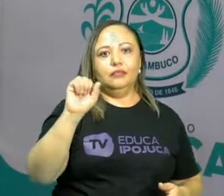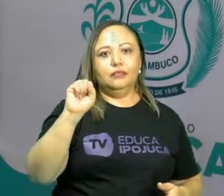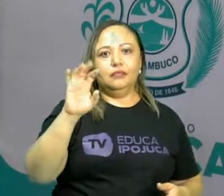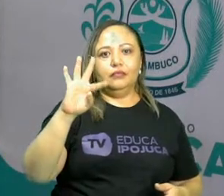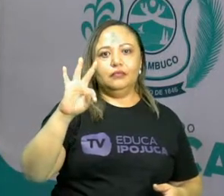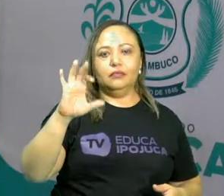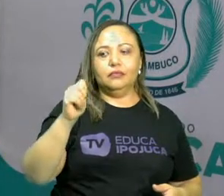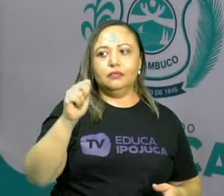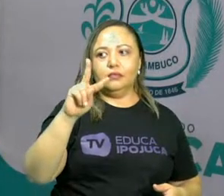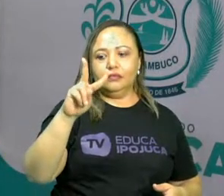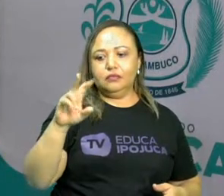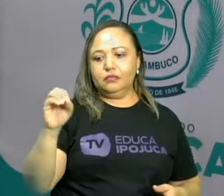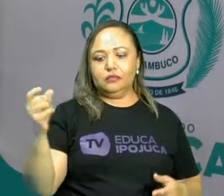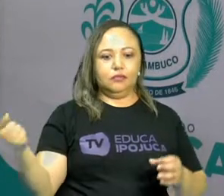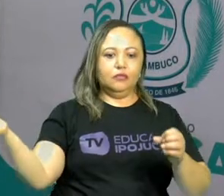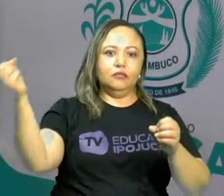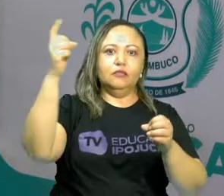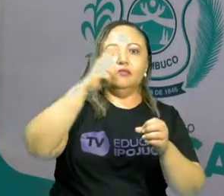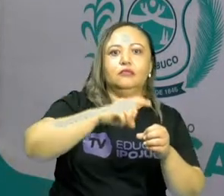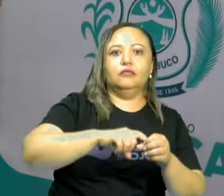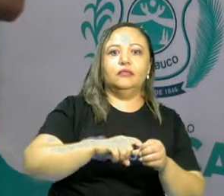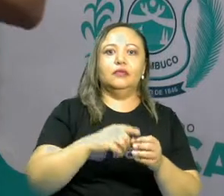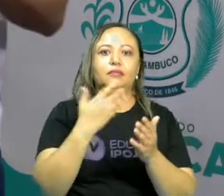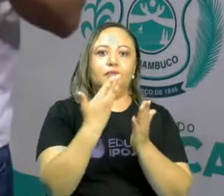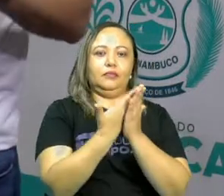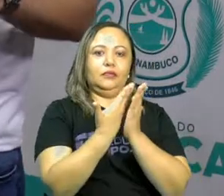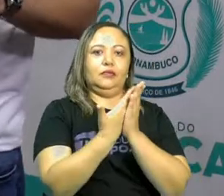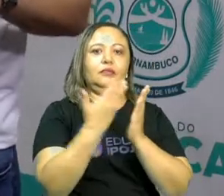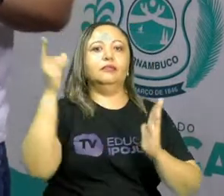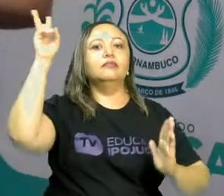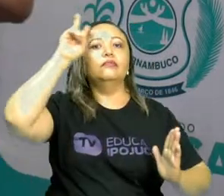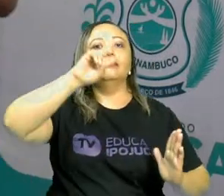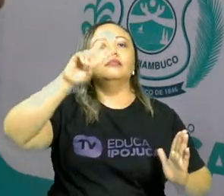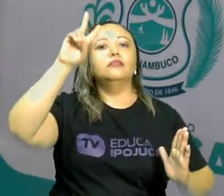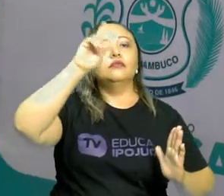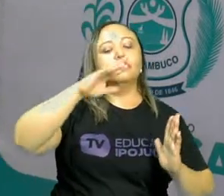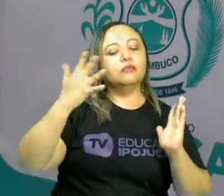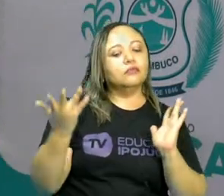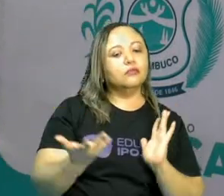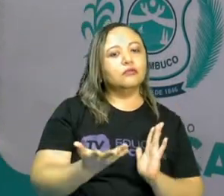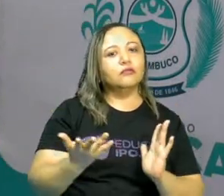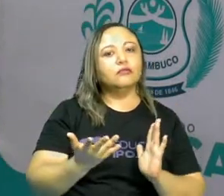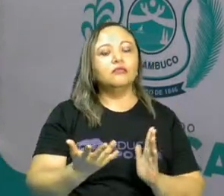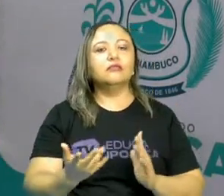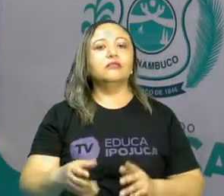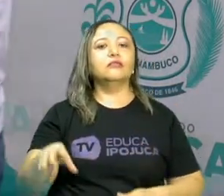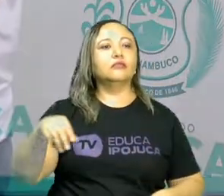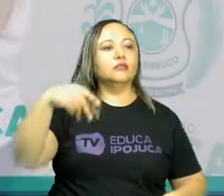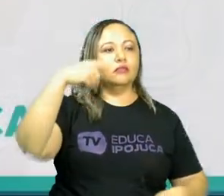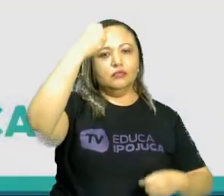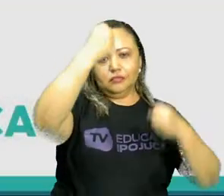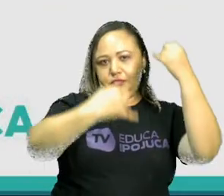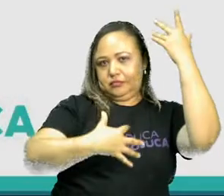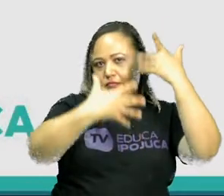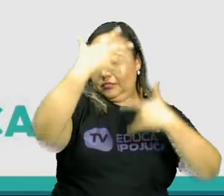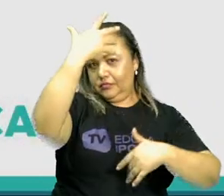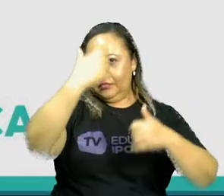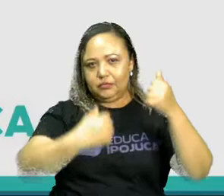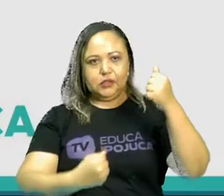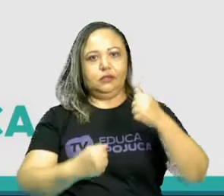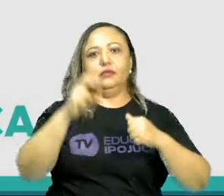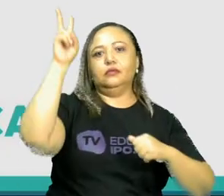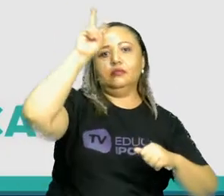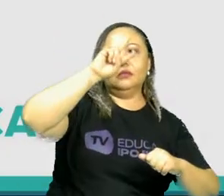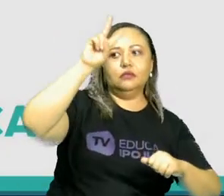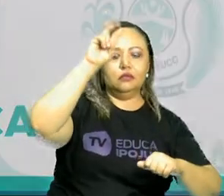hoje nós vamos retomar então com as nossas aulas de História E hoje nós vamos falar sobre o tempo